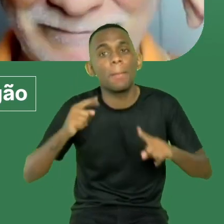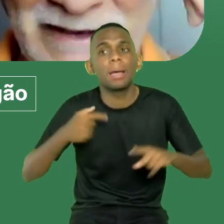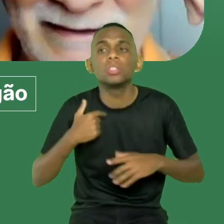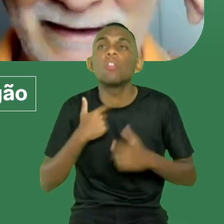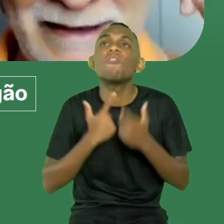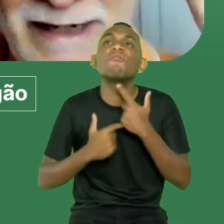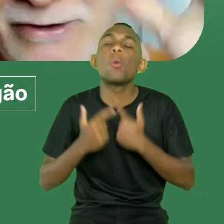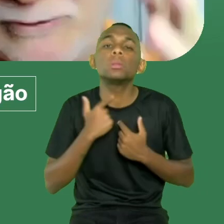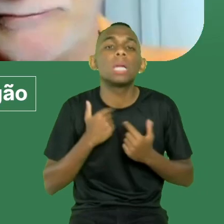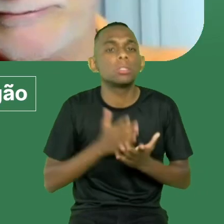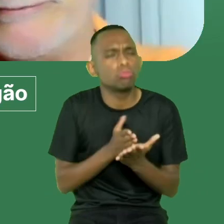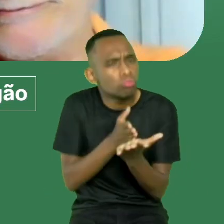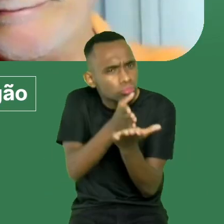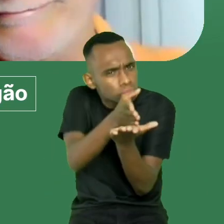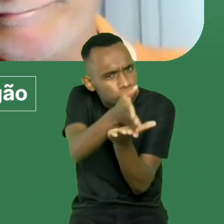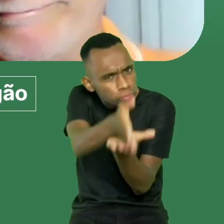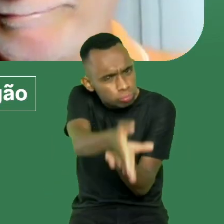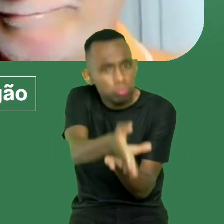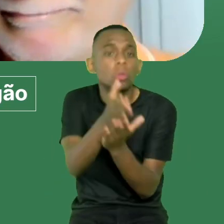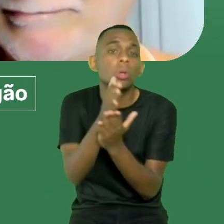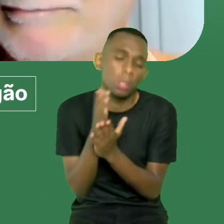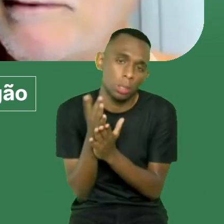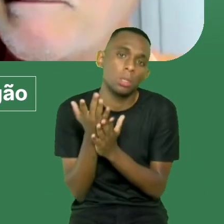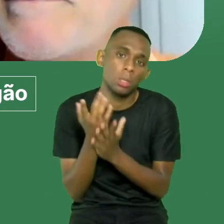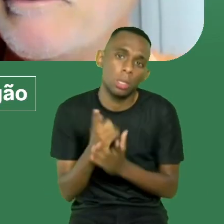linha, criar